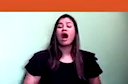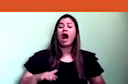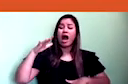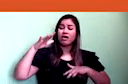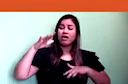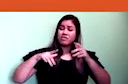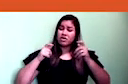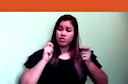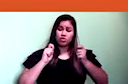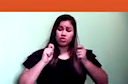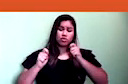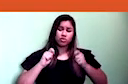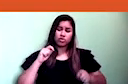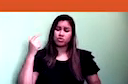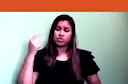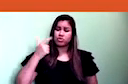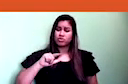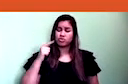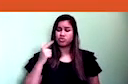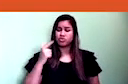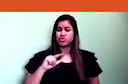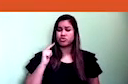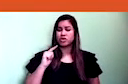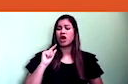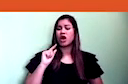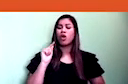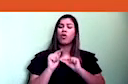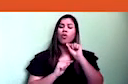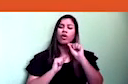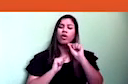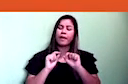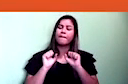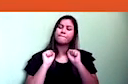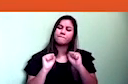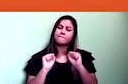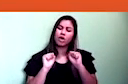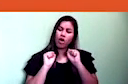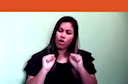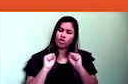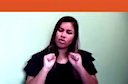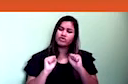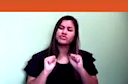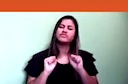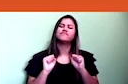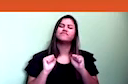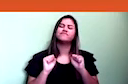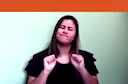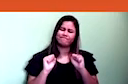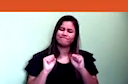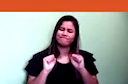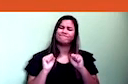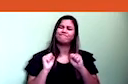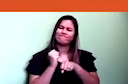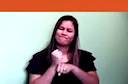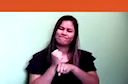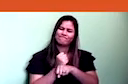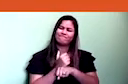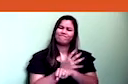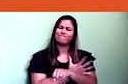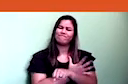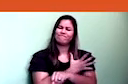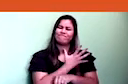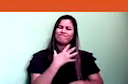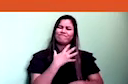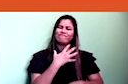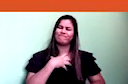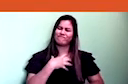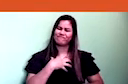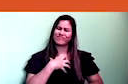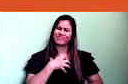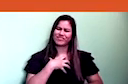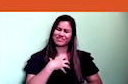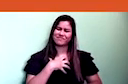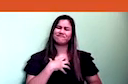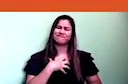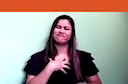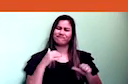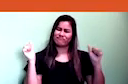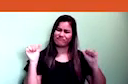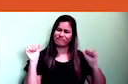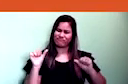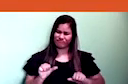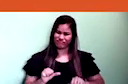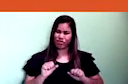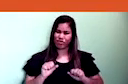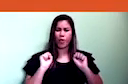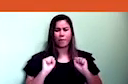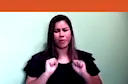né? Infelizmente isso pode comprometer a nossa saúde emocional. Nós devemos ser donos dos nossos pensamentos, né?